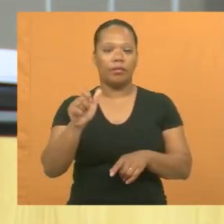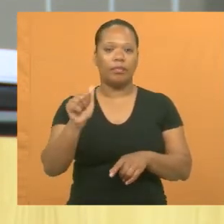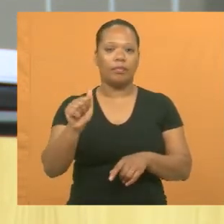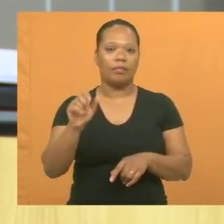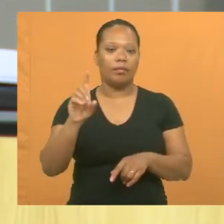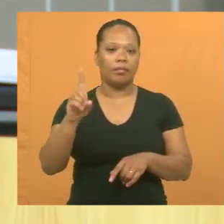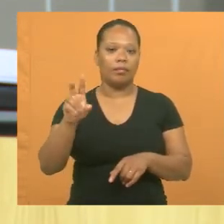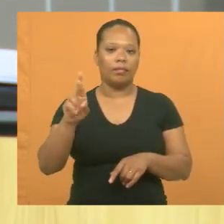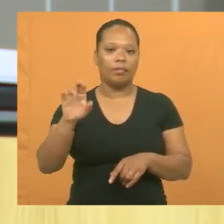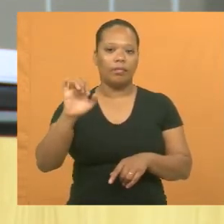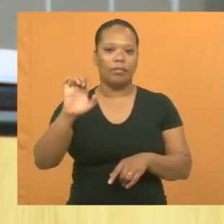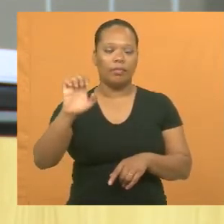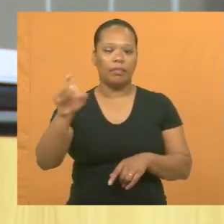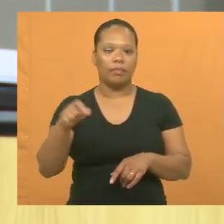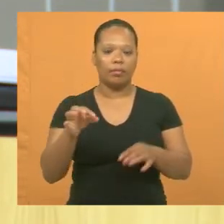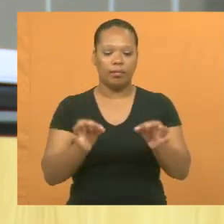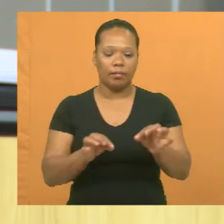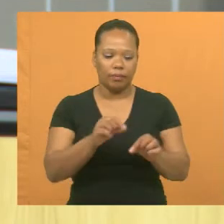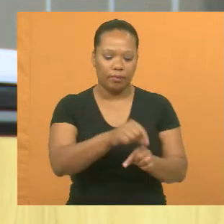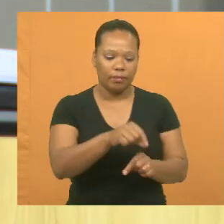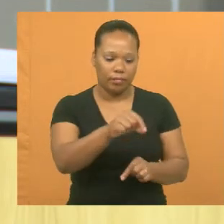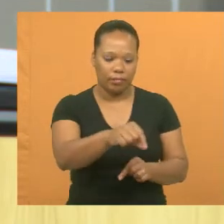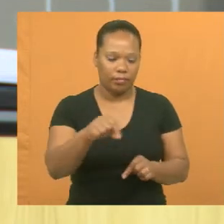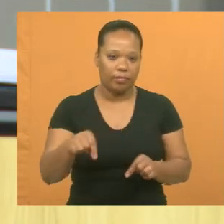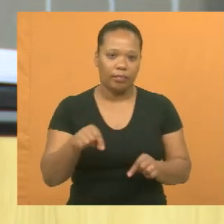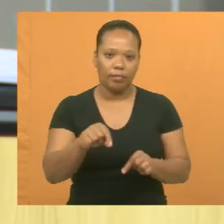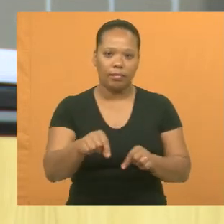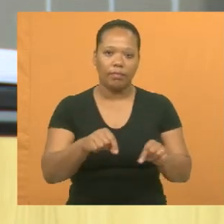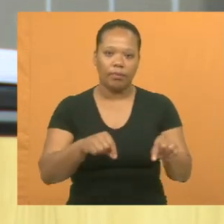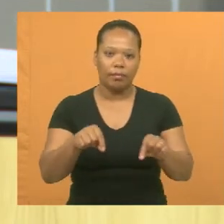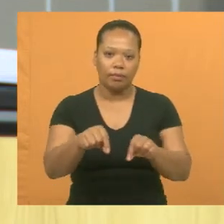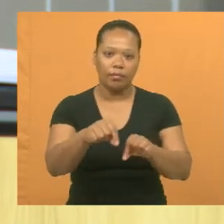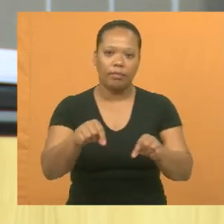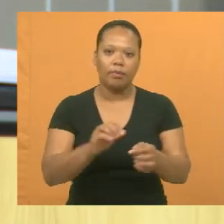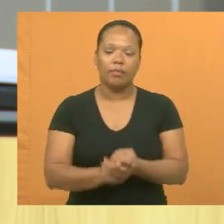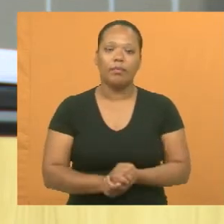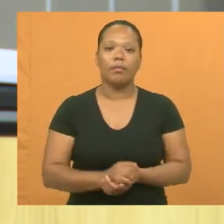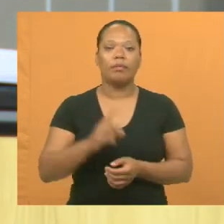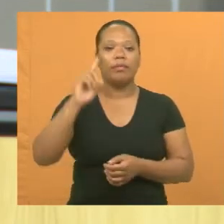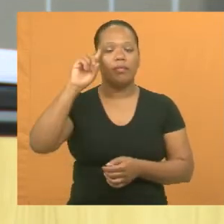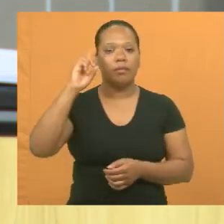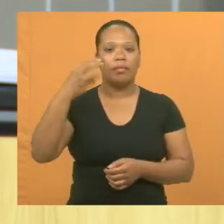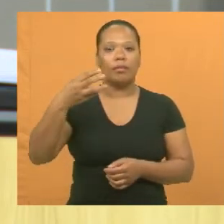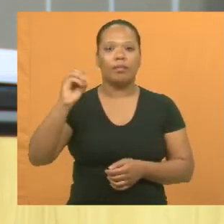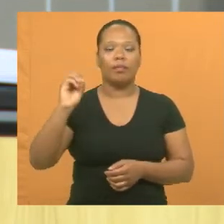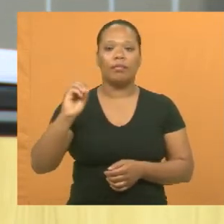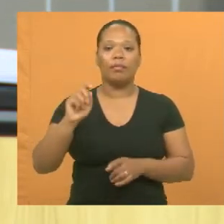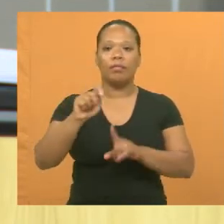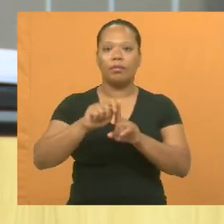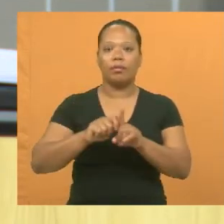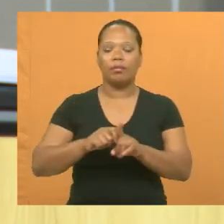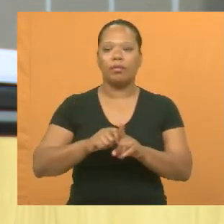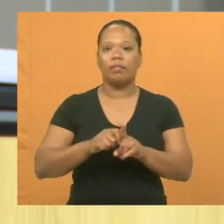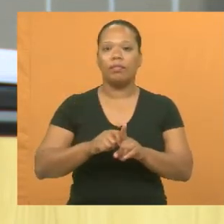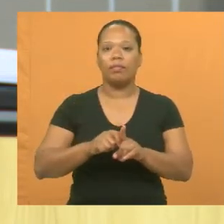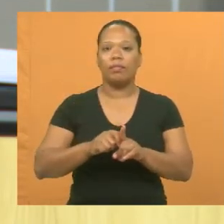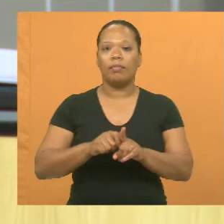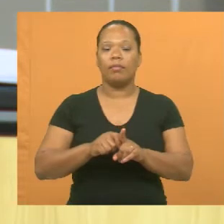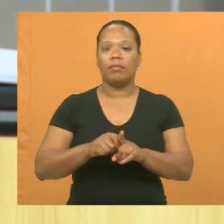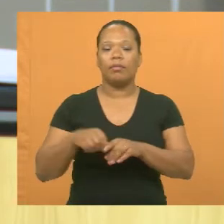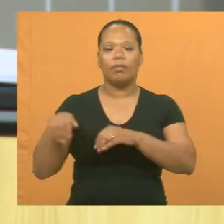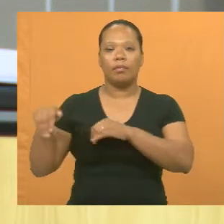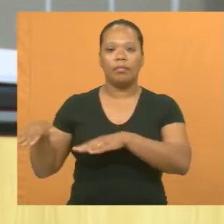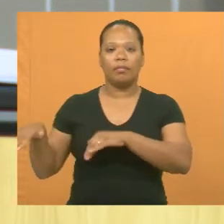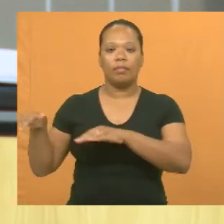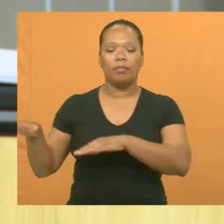desempenho demonstrado na nona etapa do Campeonato Vale Paraibano de Xadrez, realizada no dia 30 de setembro, próximo passado,